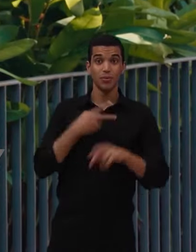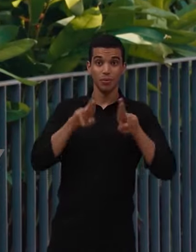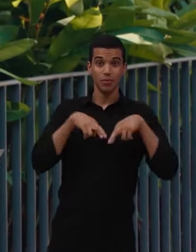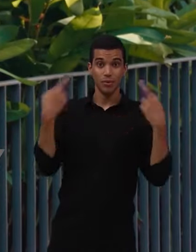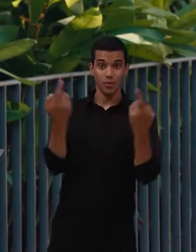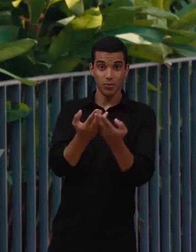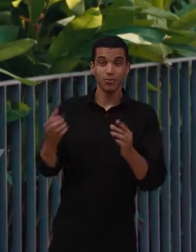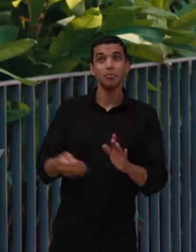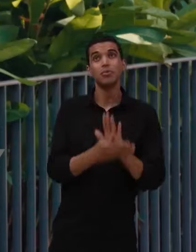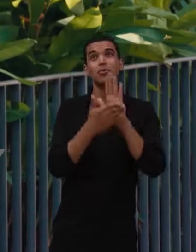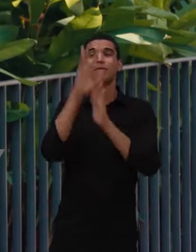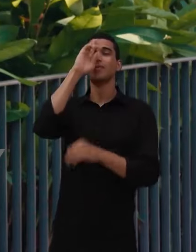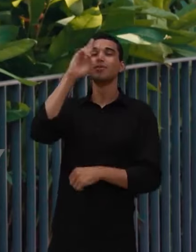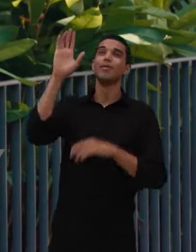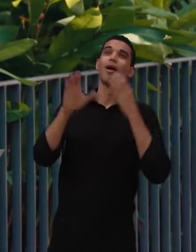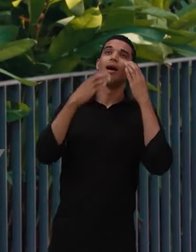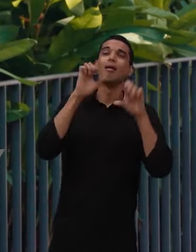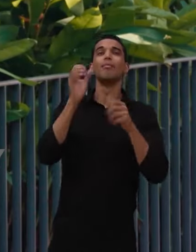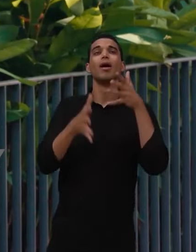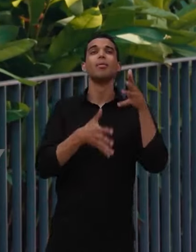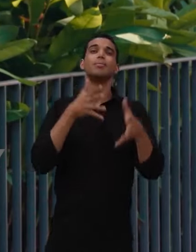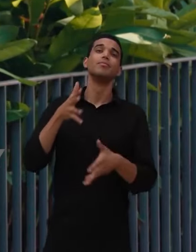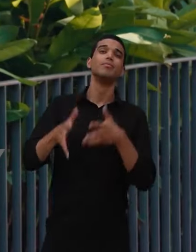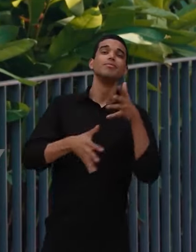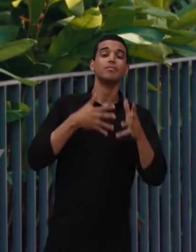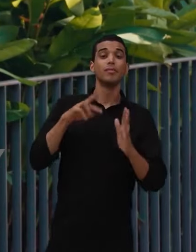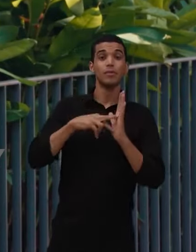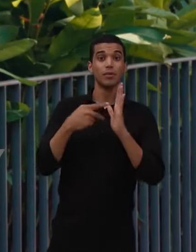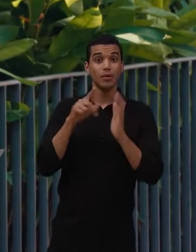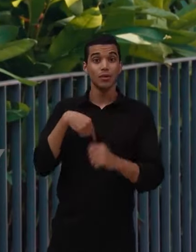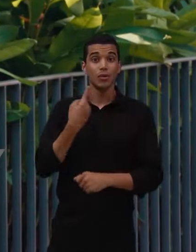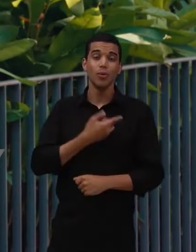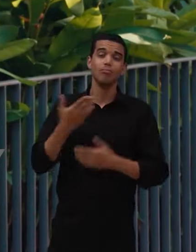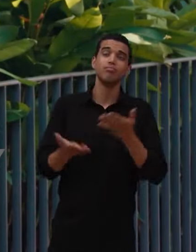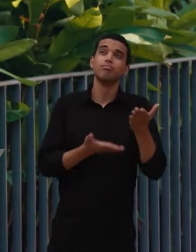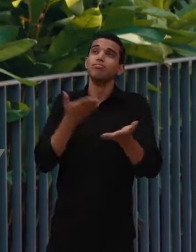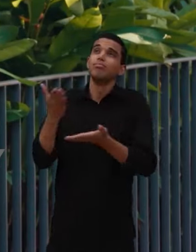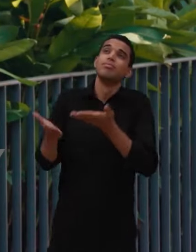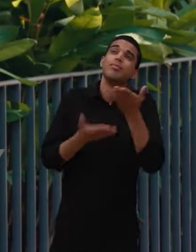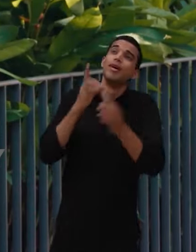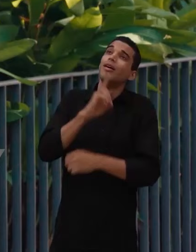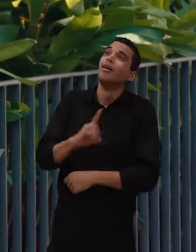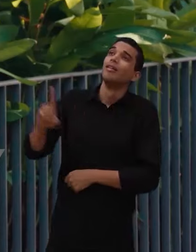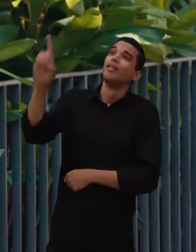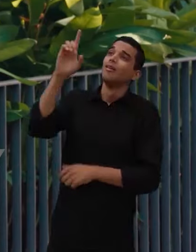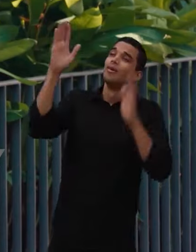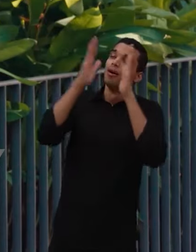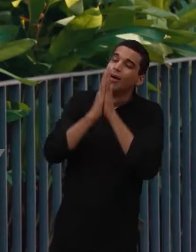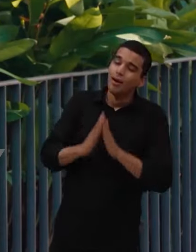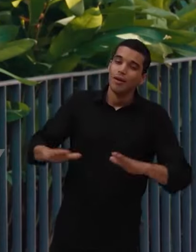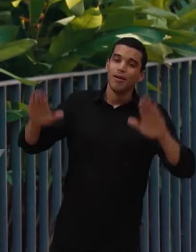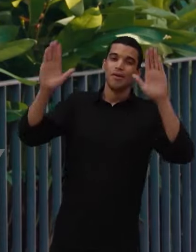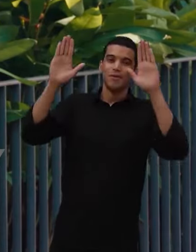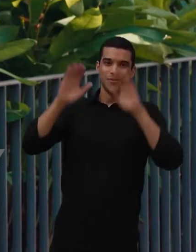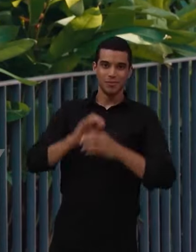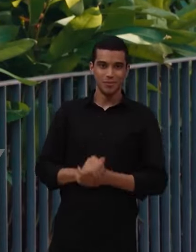instrumento, seja com o canto, nós estamos engrandecendo a Deus com uma